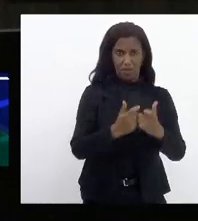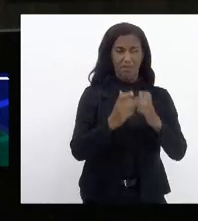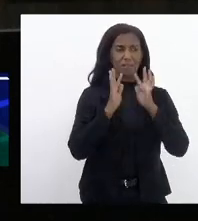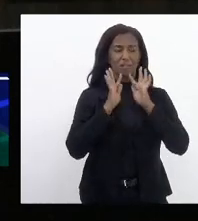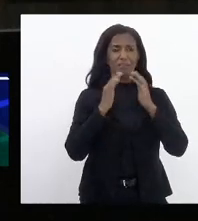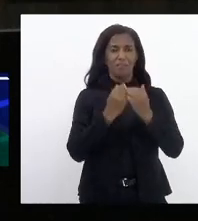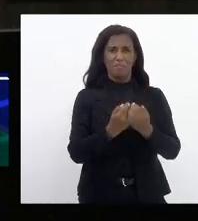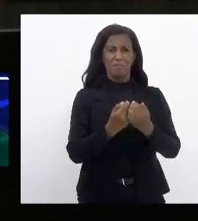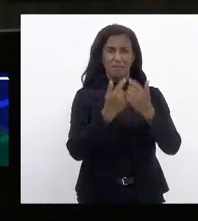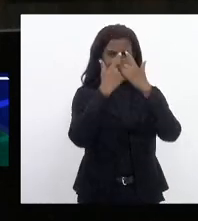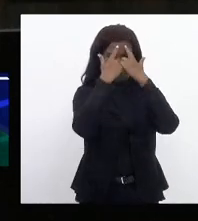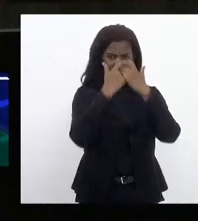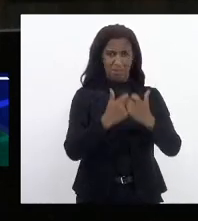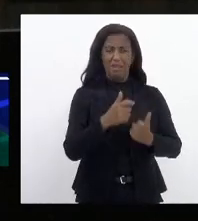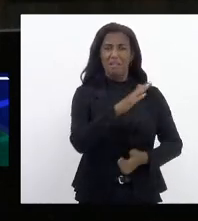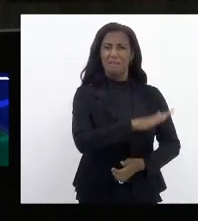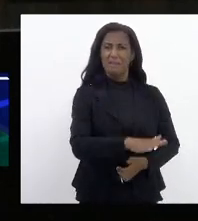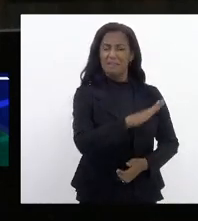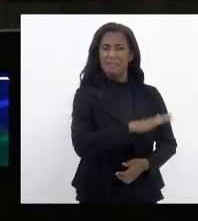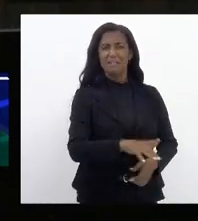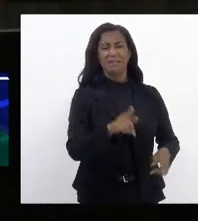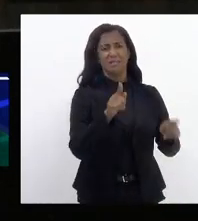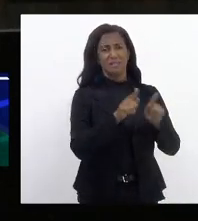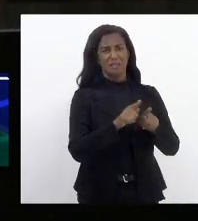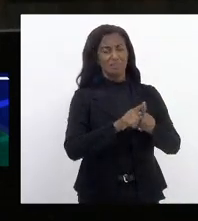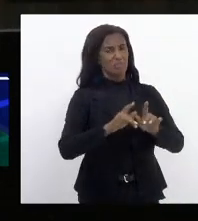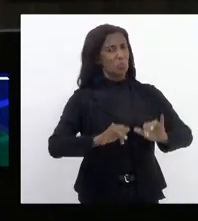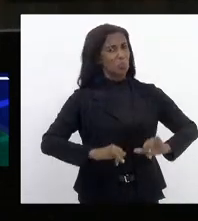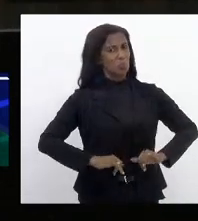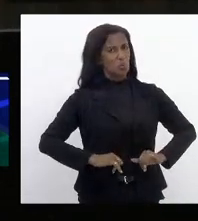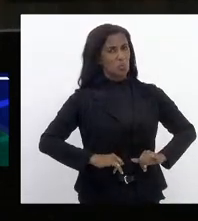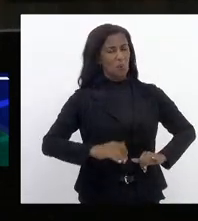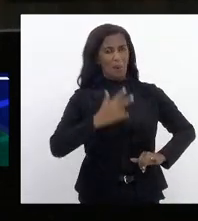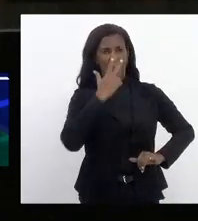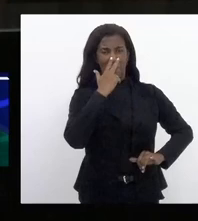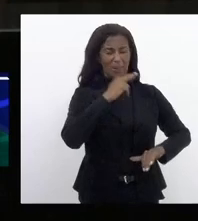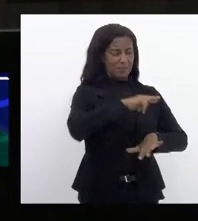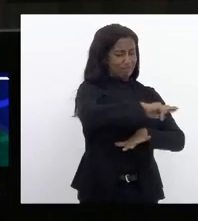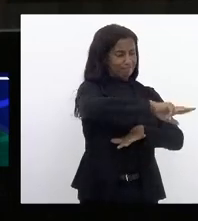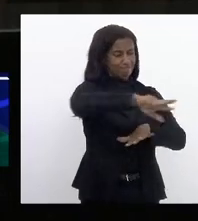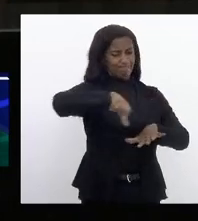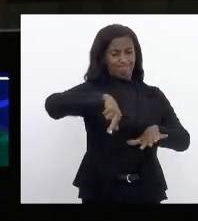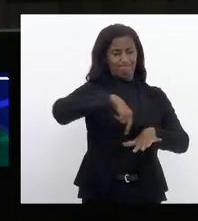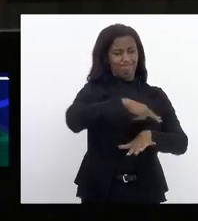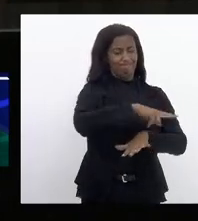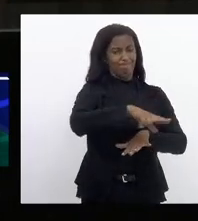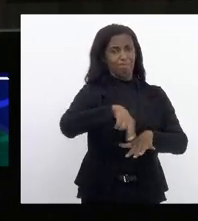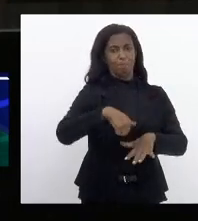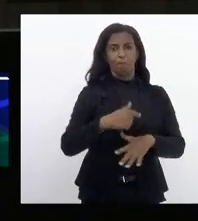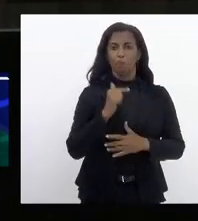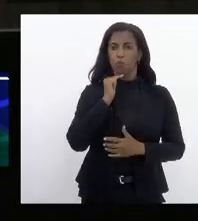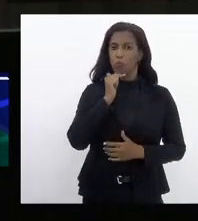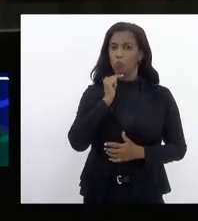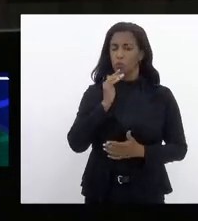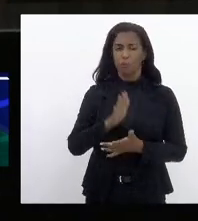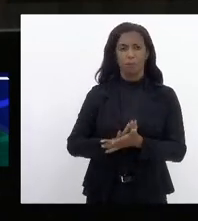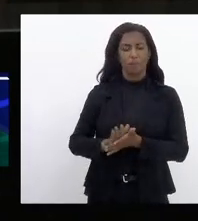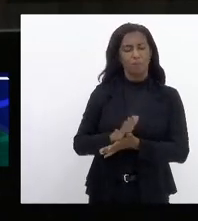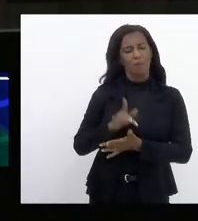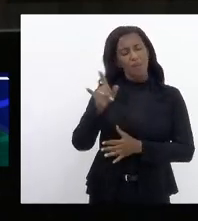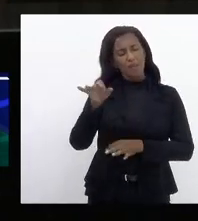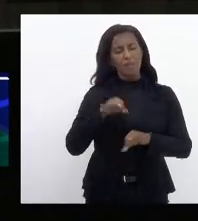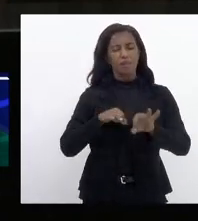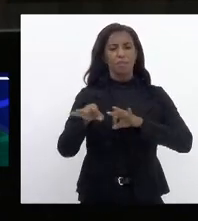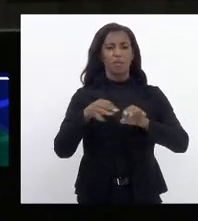famílias violentas, crianças violentadas, e esse ciclo se perpetua. Então, sem dúvida nenhuma, esse projeto